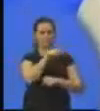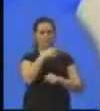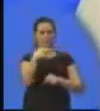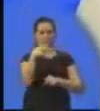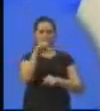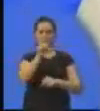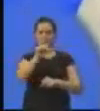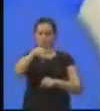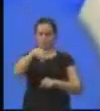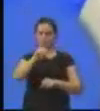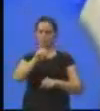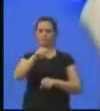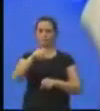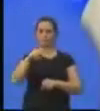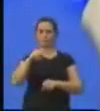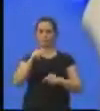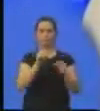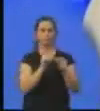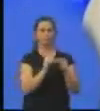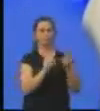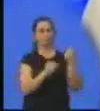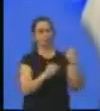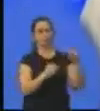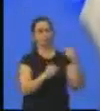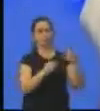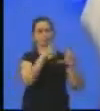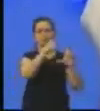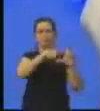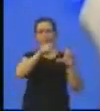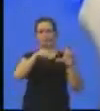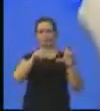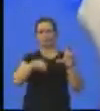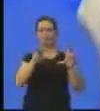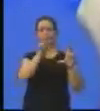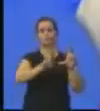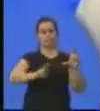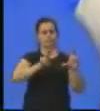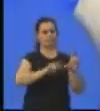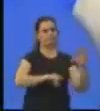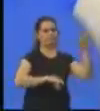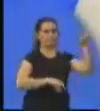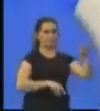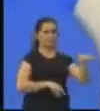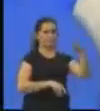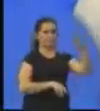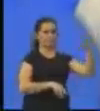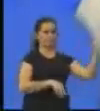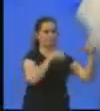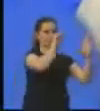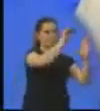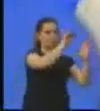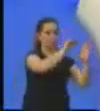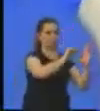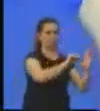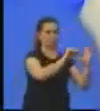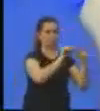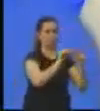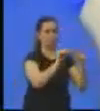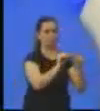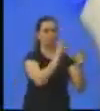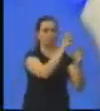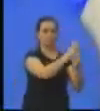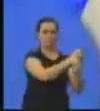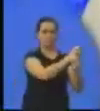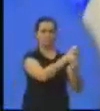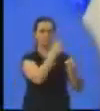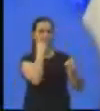x. Como eu vou fazer o gráfico da função seno? Utilizando uma tabela de pontos. Então, o que você vai fazer? A tabela de pontos não está